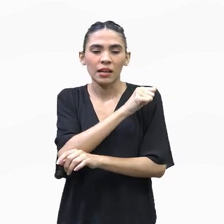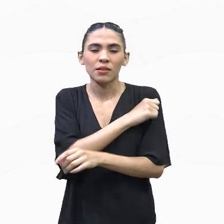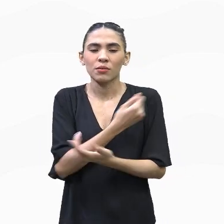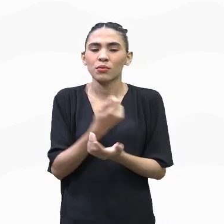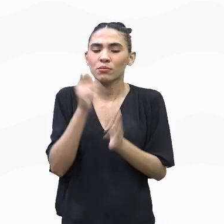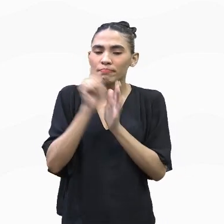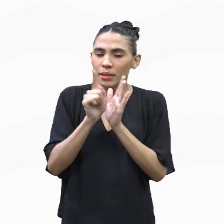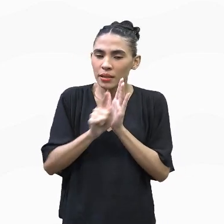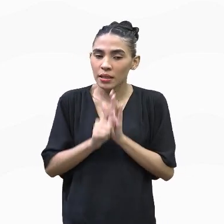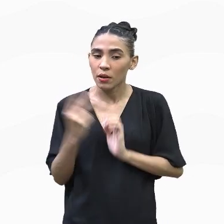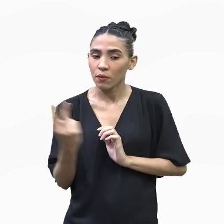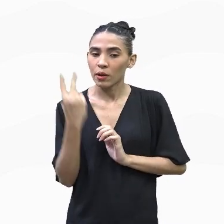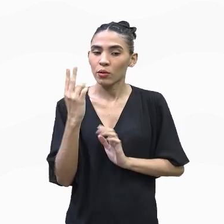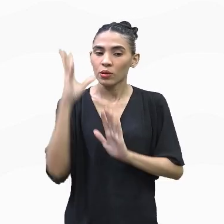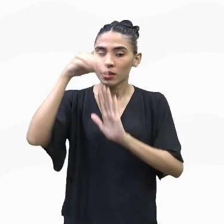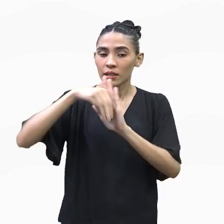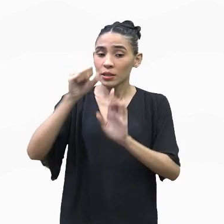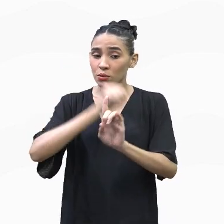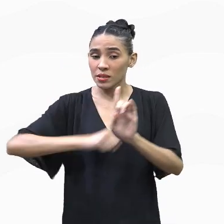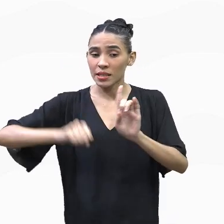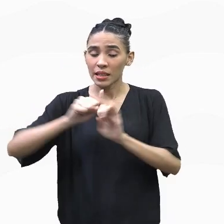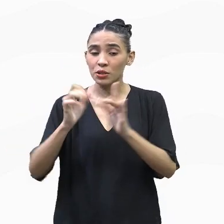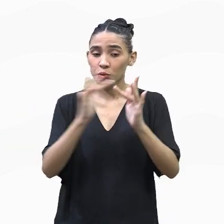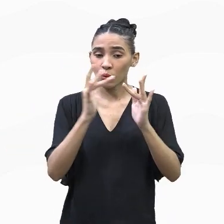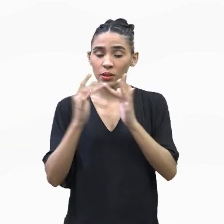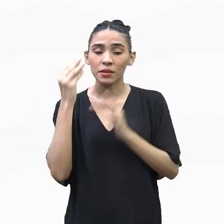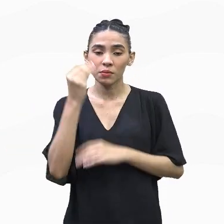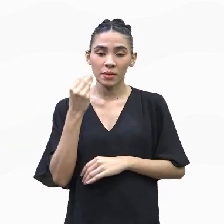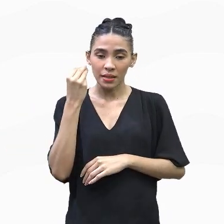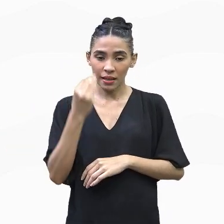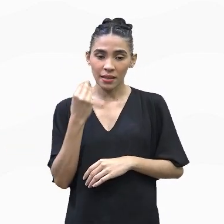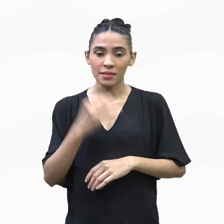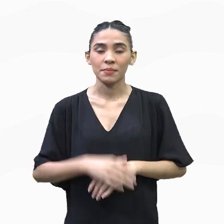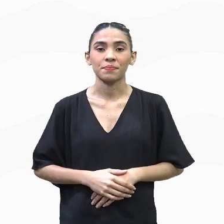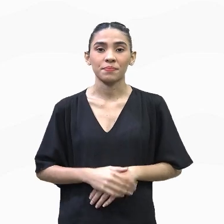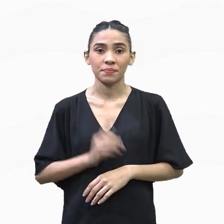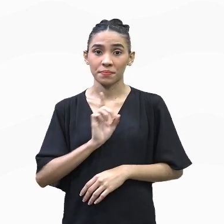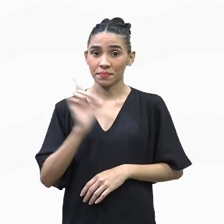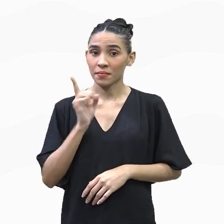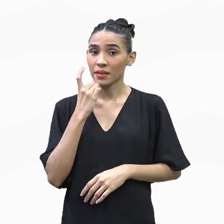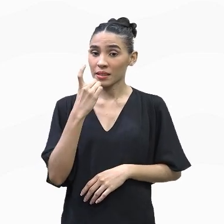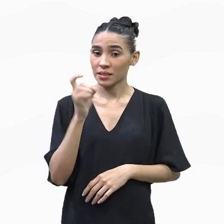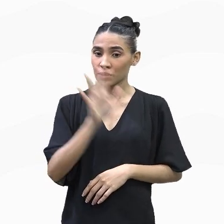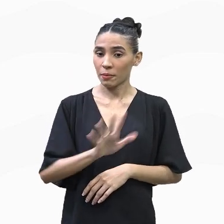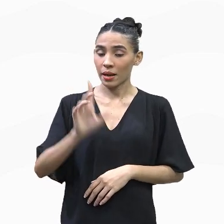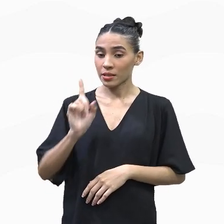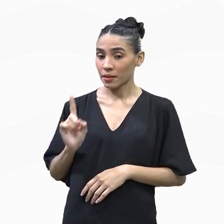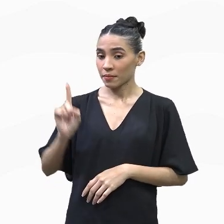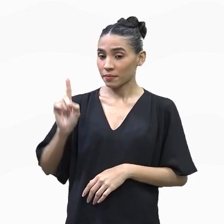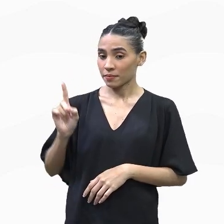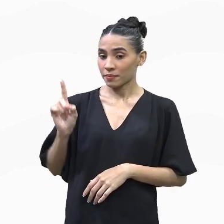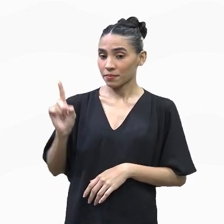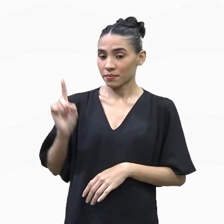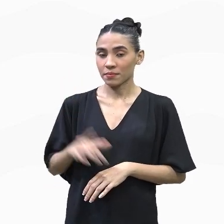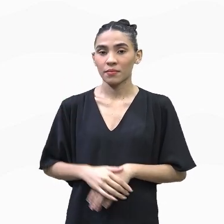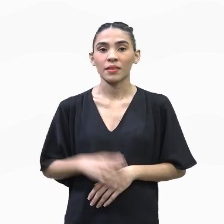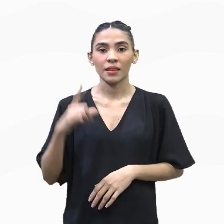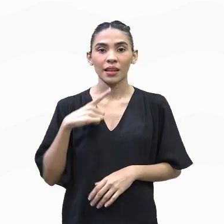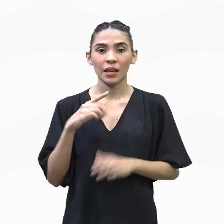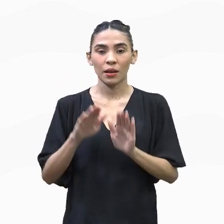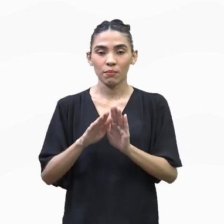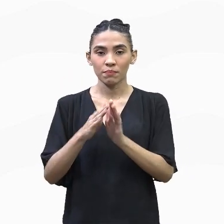os valores e a sociedade à sua volta, ok? E olha que interessante essa imagem. Nós temos aqui um